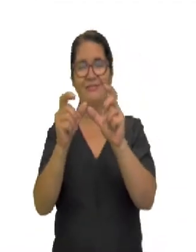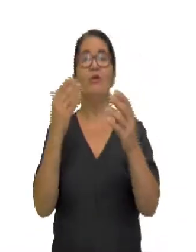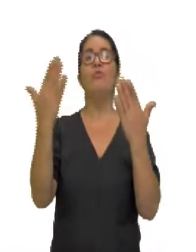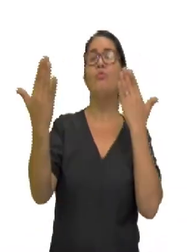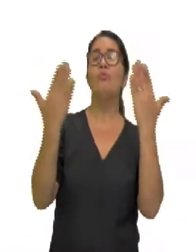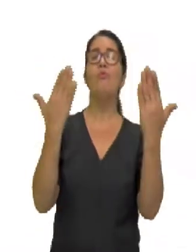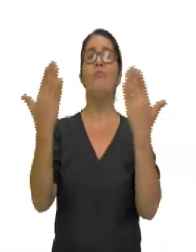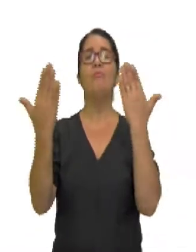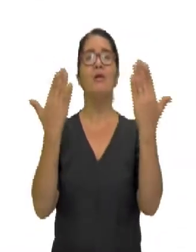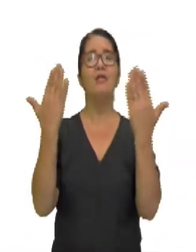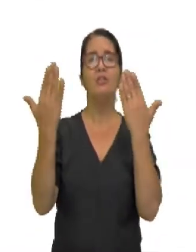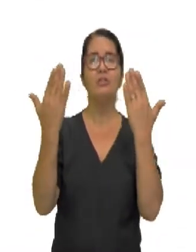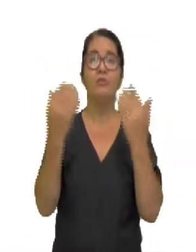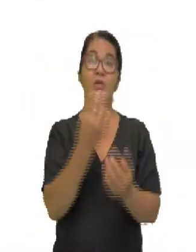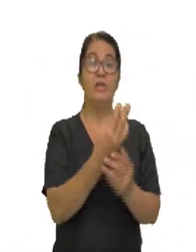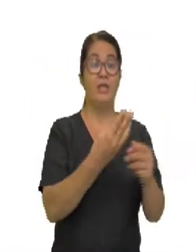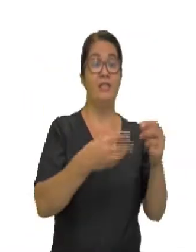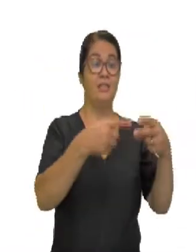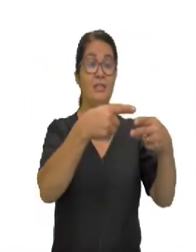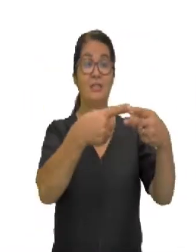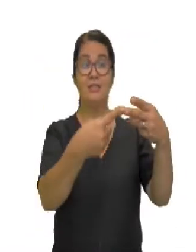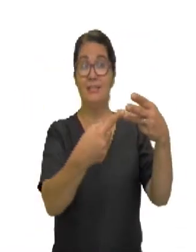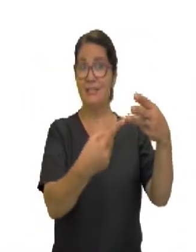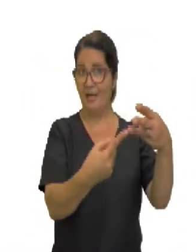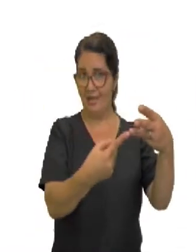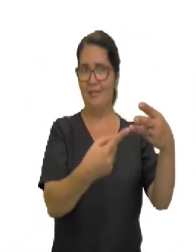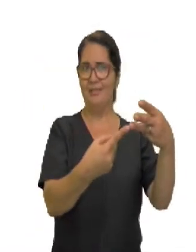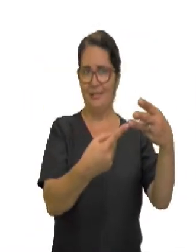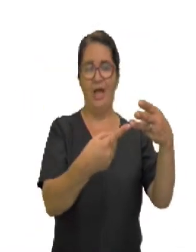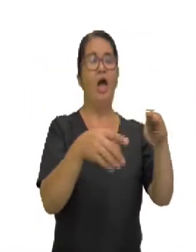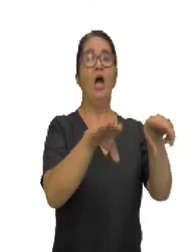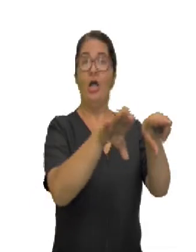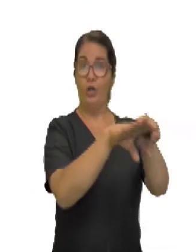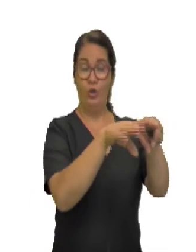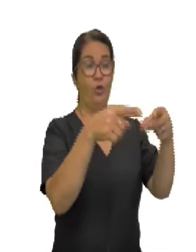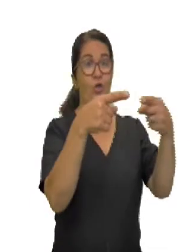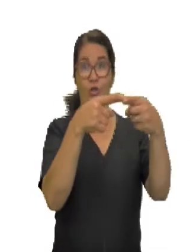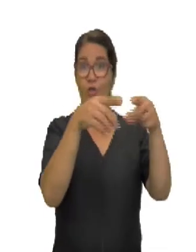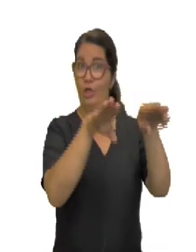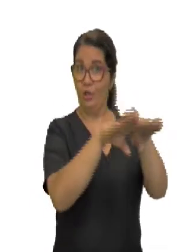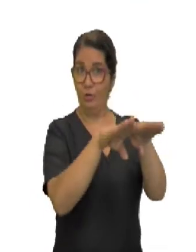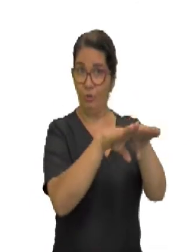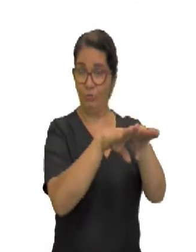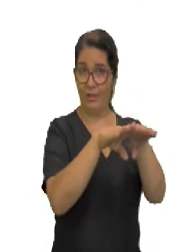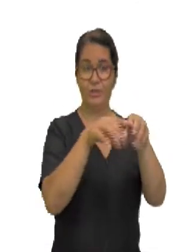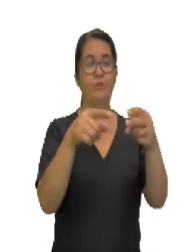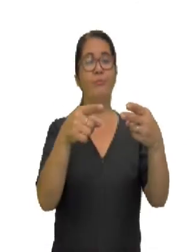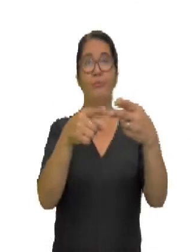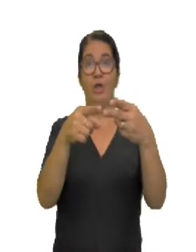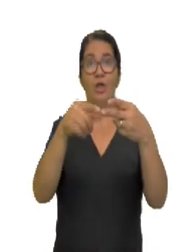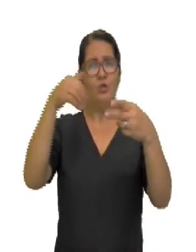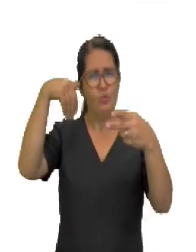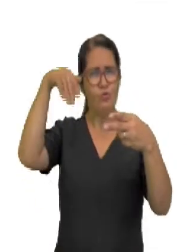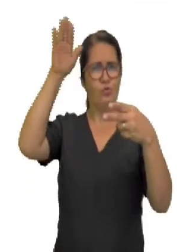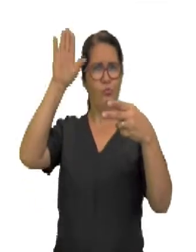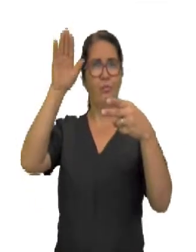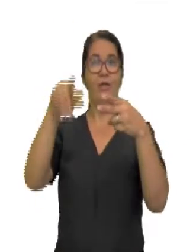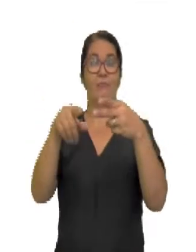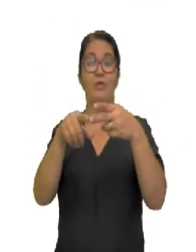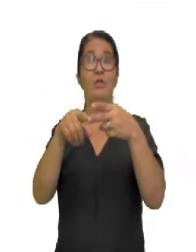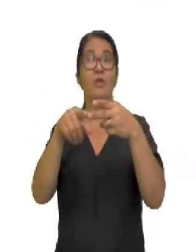Eu estabeleço esses três, então. Igualdade, superioridade e inferioridade. Vamos entender os exemplos. Vamos